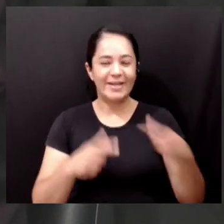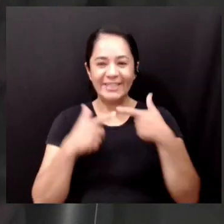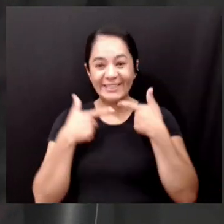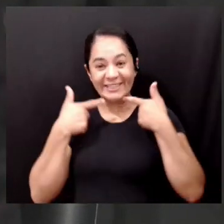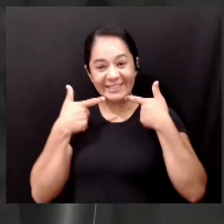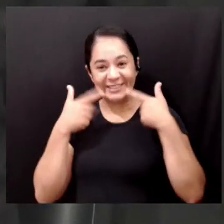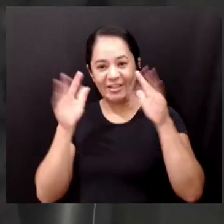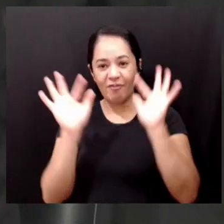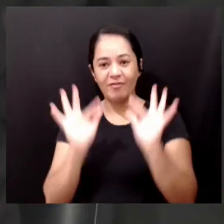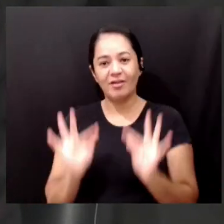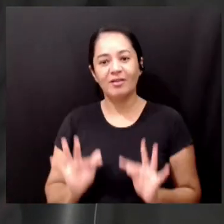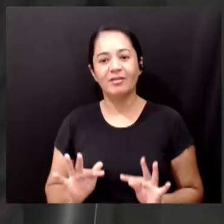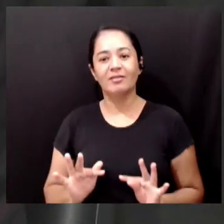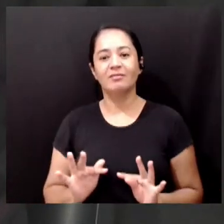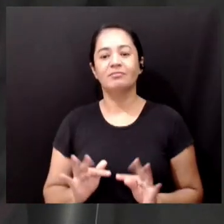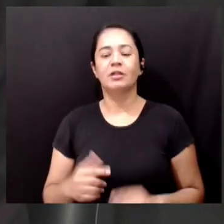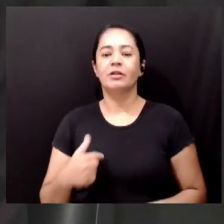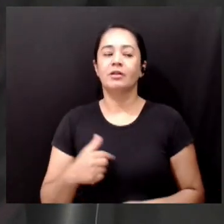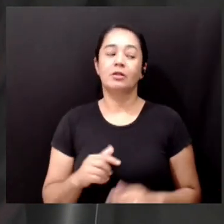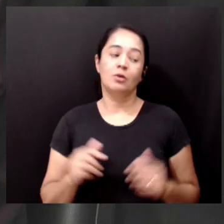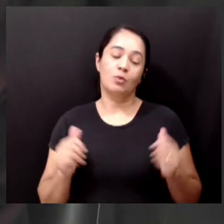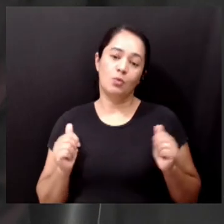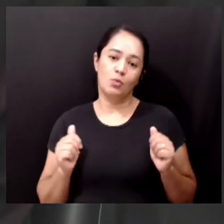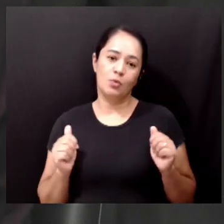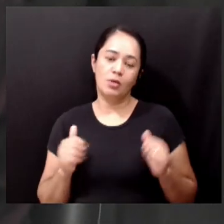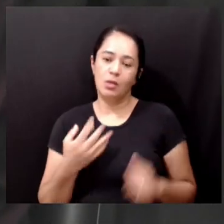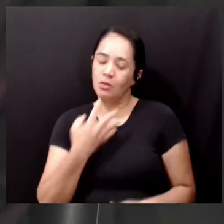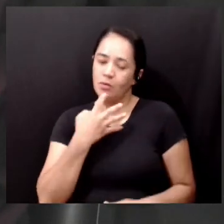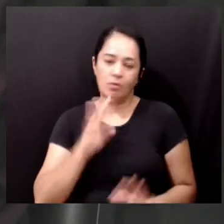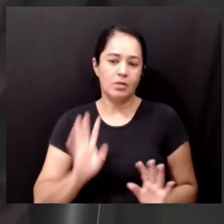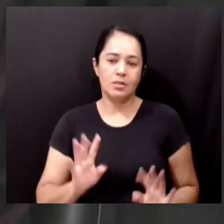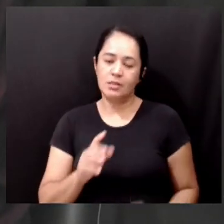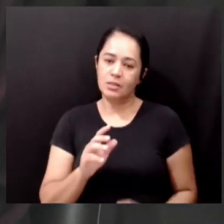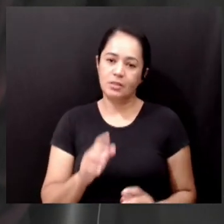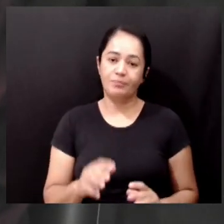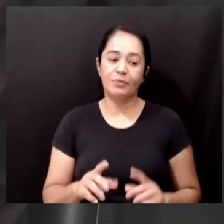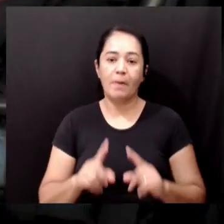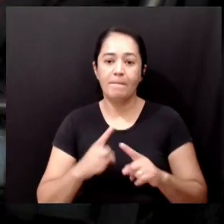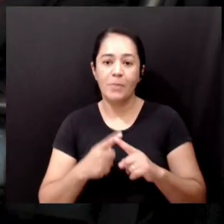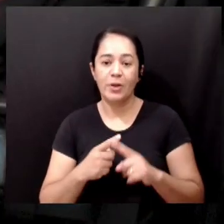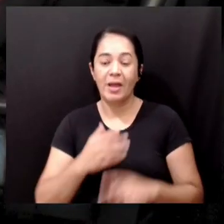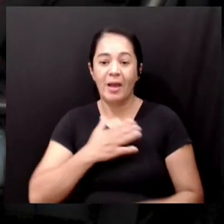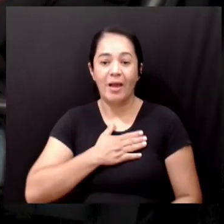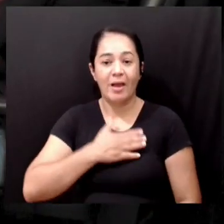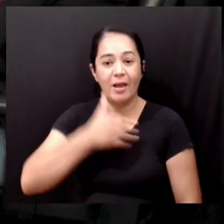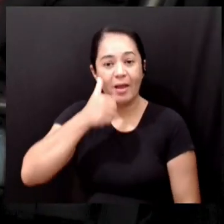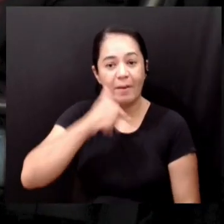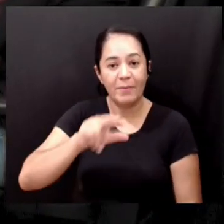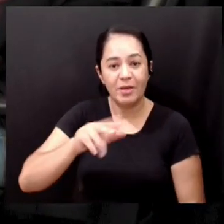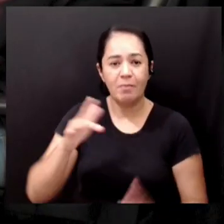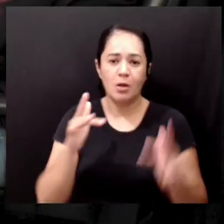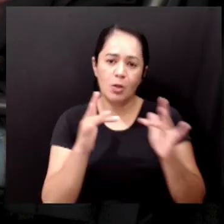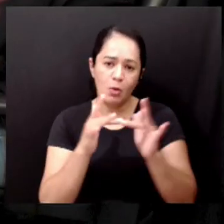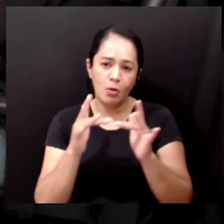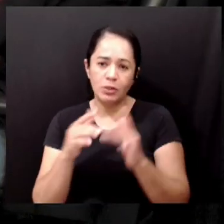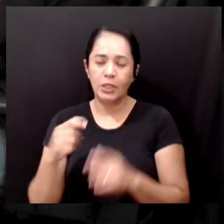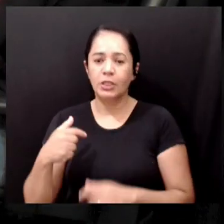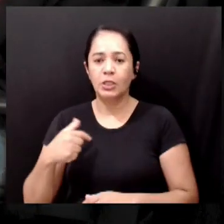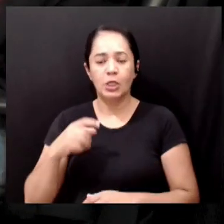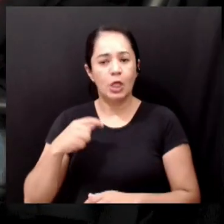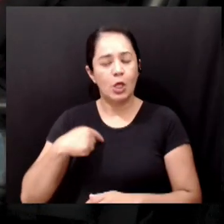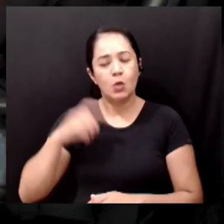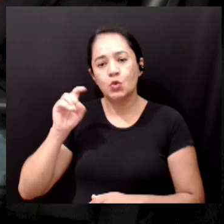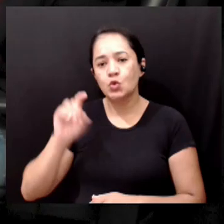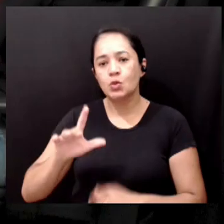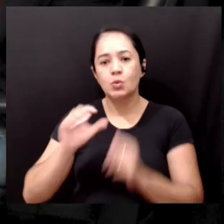E eu na minha, né? Porque eu não conhecia quem tinha contato mais, era minha irmã, né? Então foi como acompanhante. Fui como acompanhante. Eu fui acompanhar minha irmã